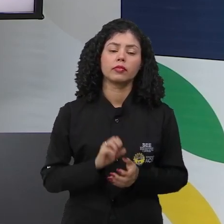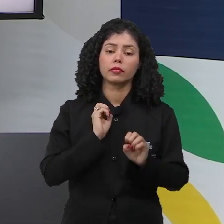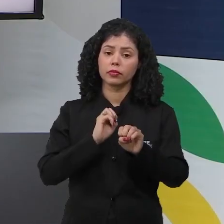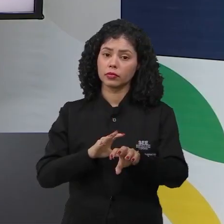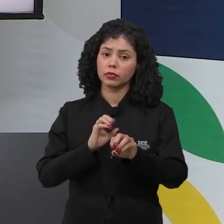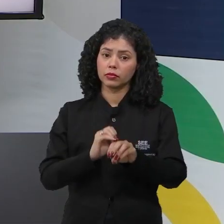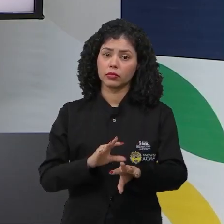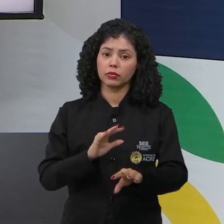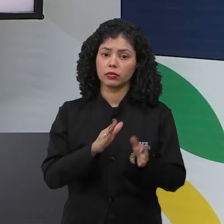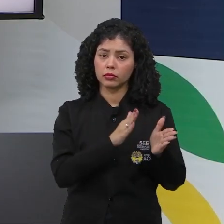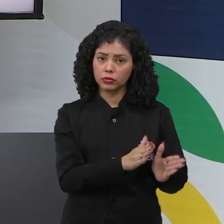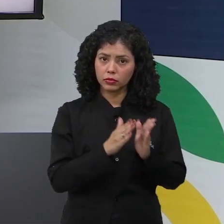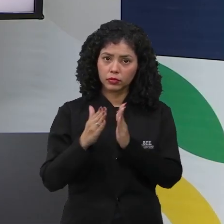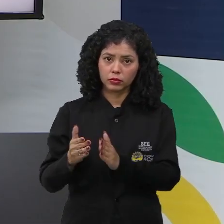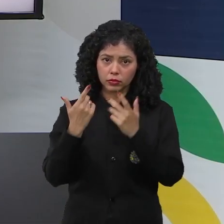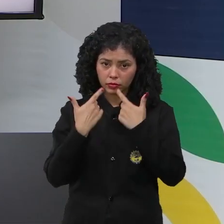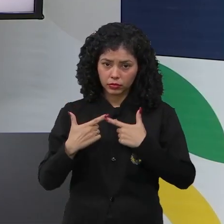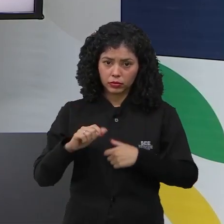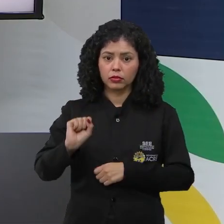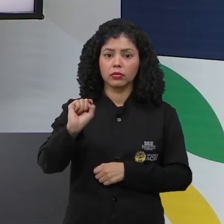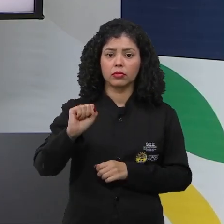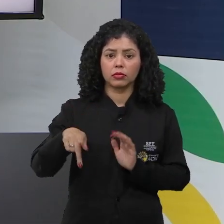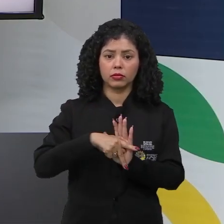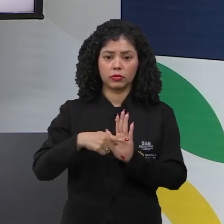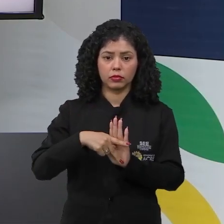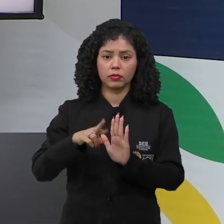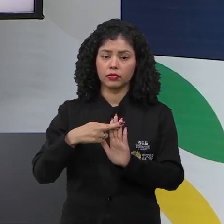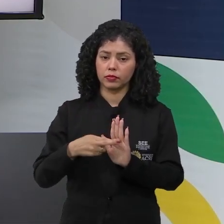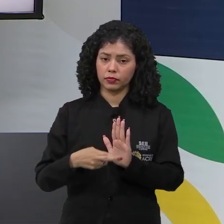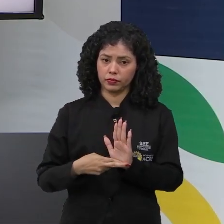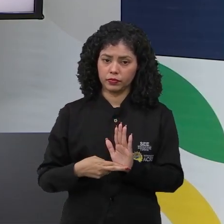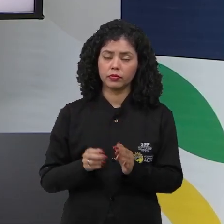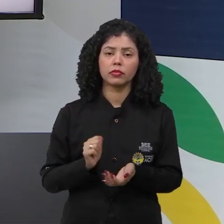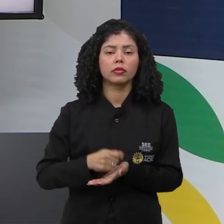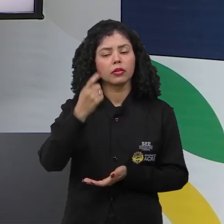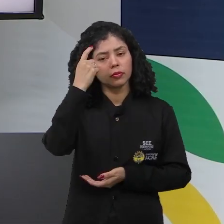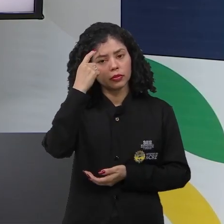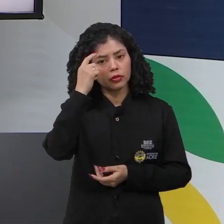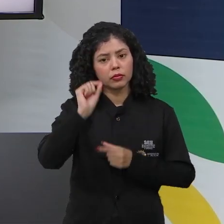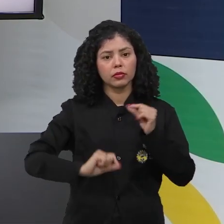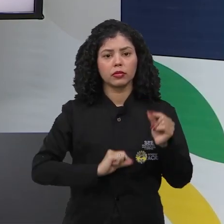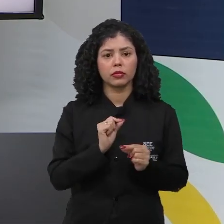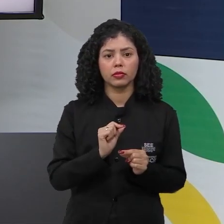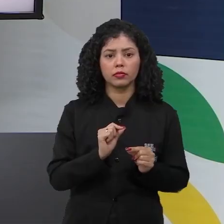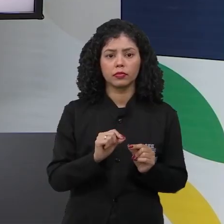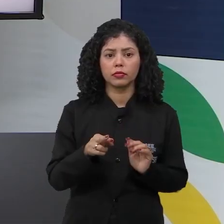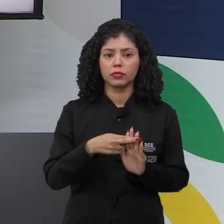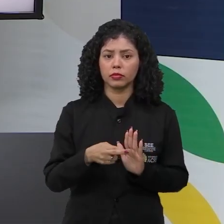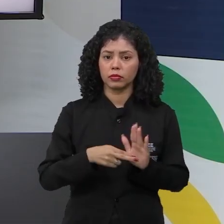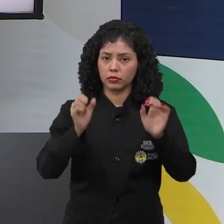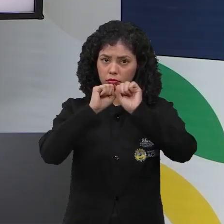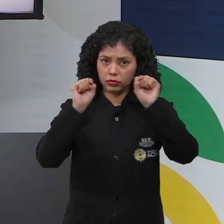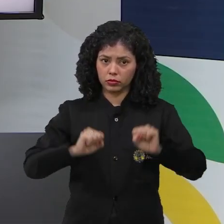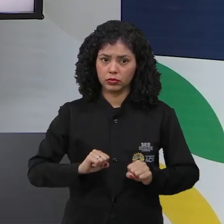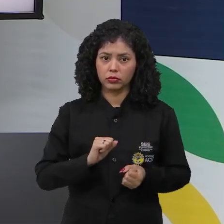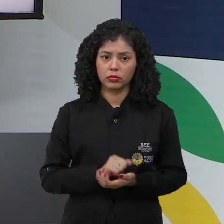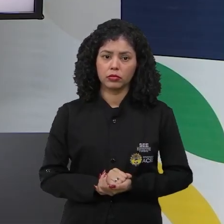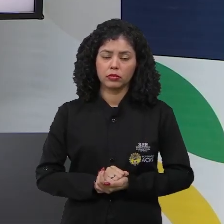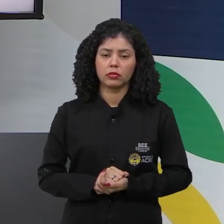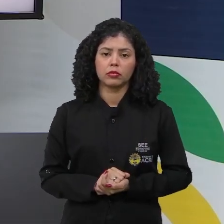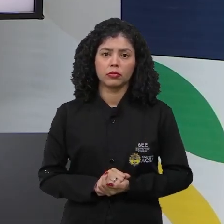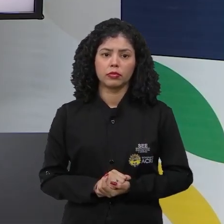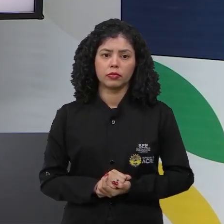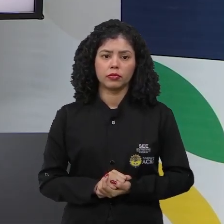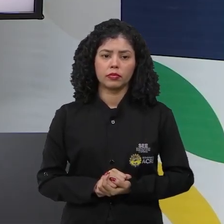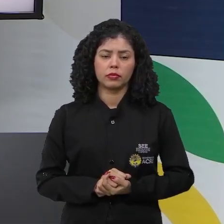orientada a partir da língua padrão. Quando nós pensamos em padrão, pensamos em o quê? Sistema. Então vamos lá,